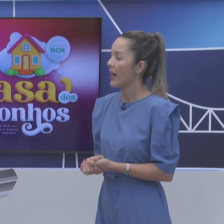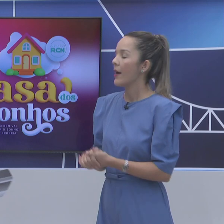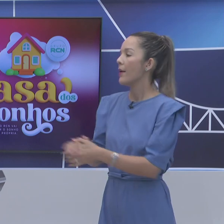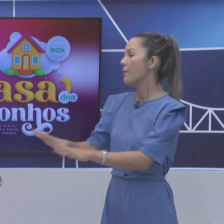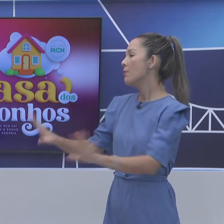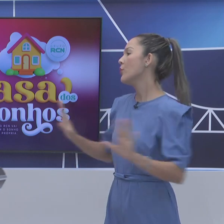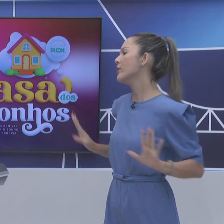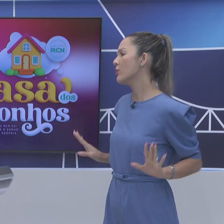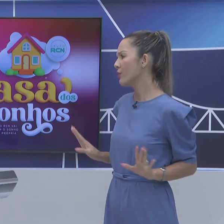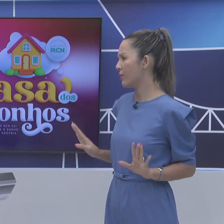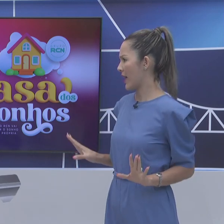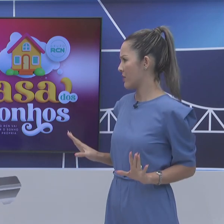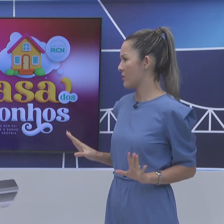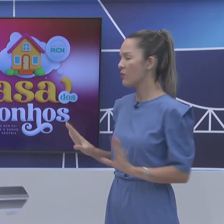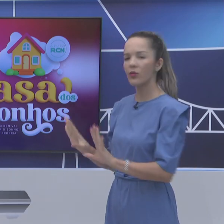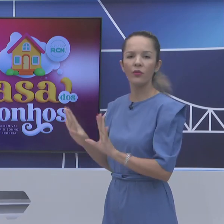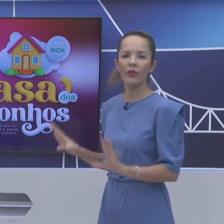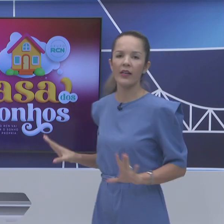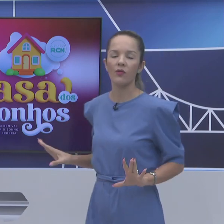dessa promoção.